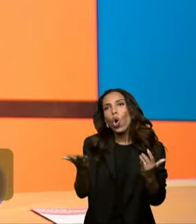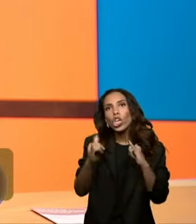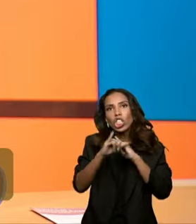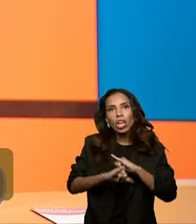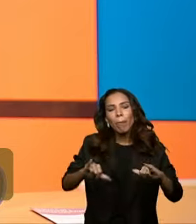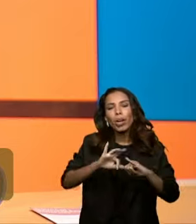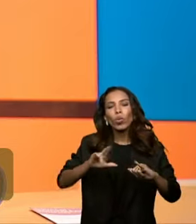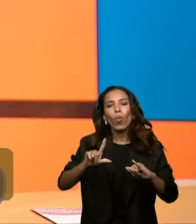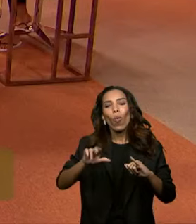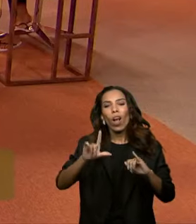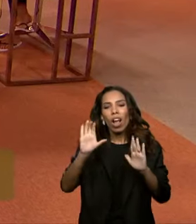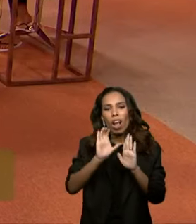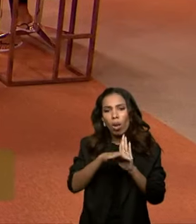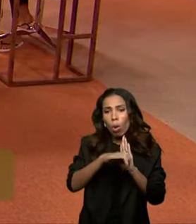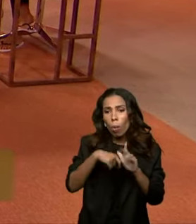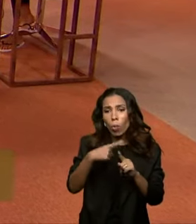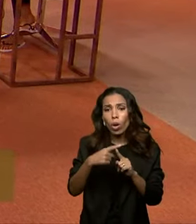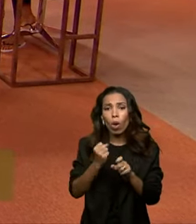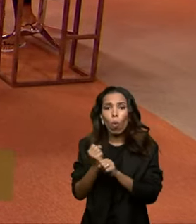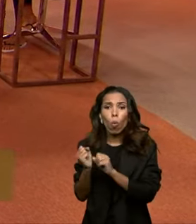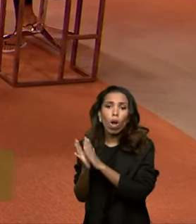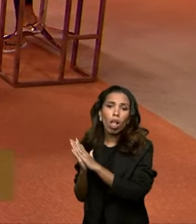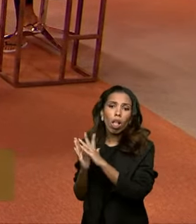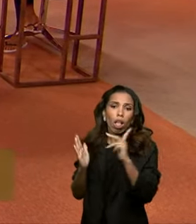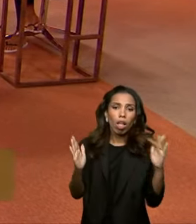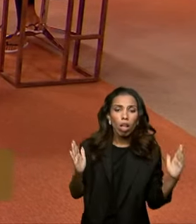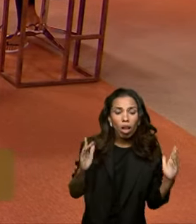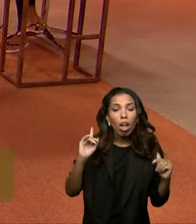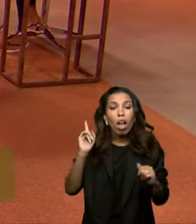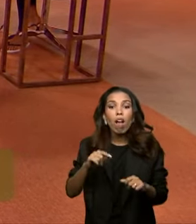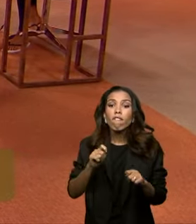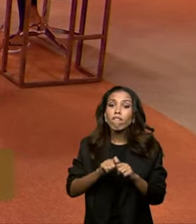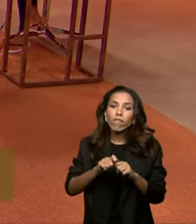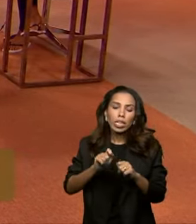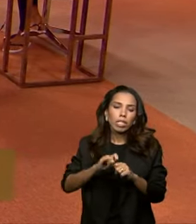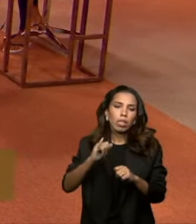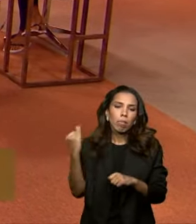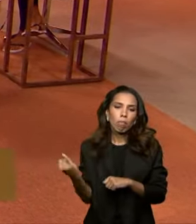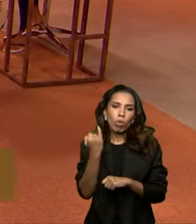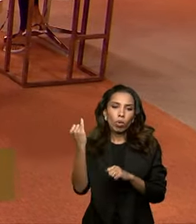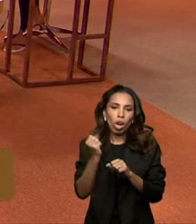está procriando o ano inteiro, então é importante a gente olhar isso, fazer isso o ano inteiro.